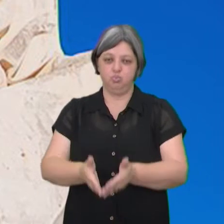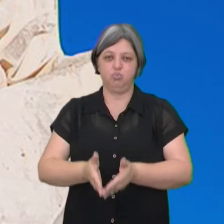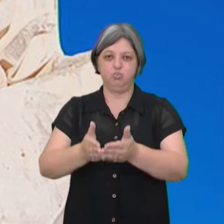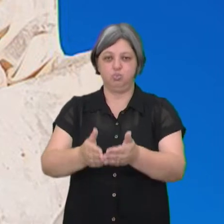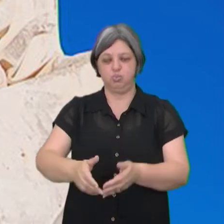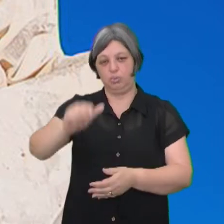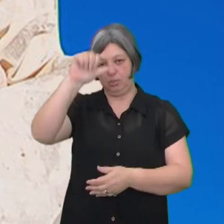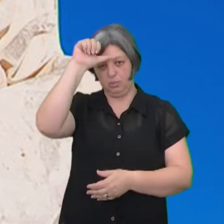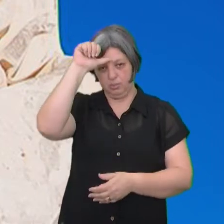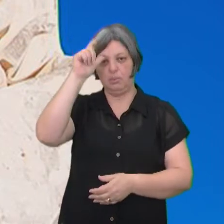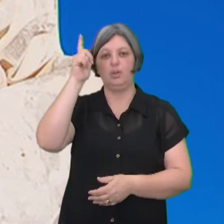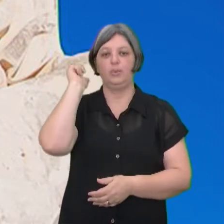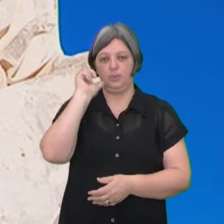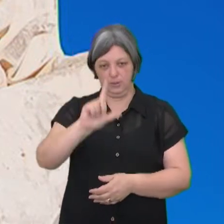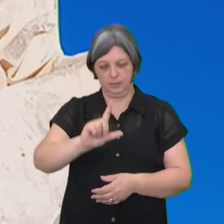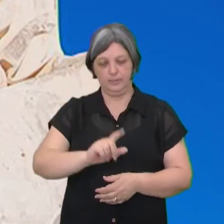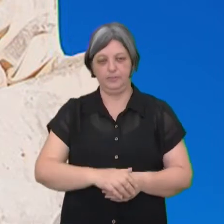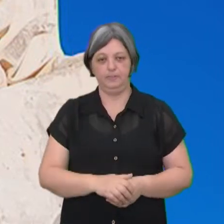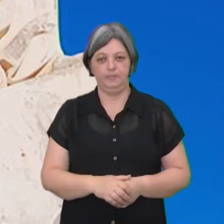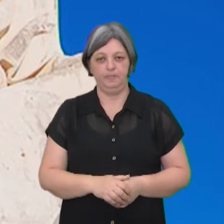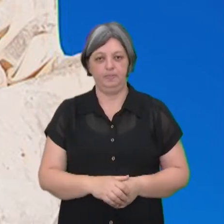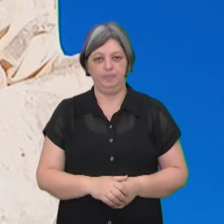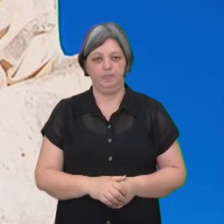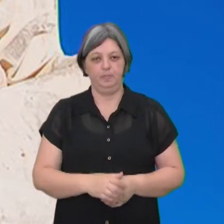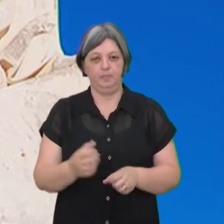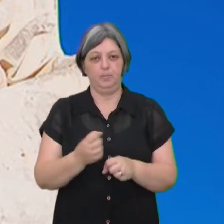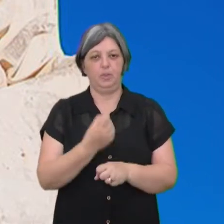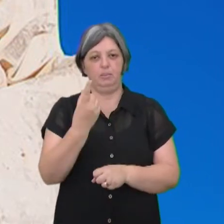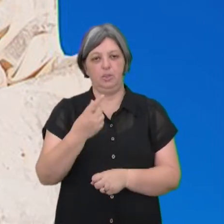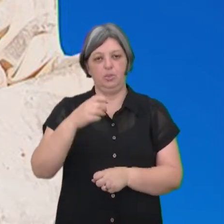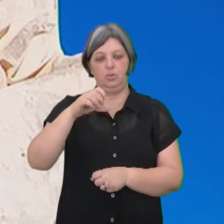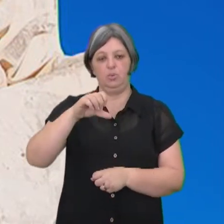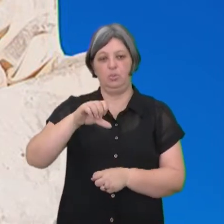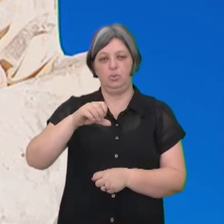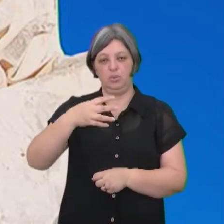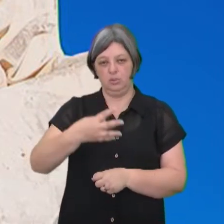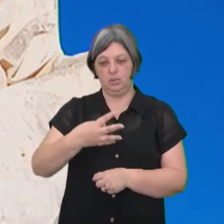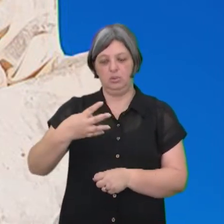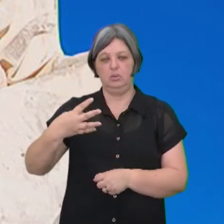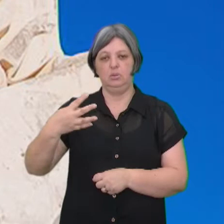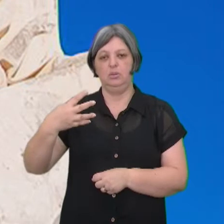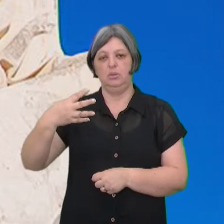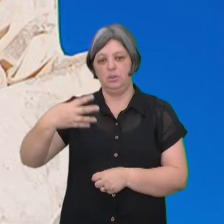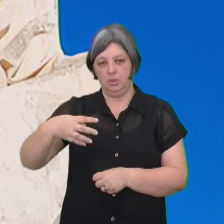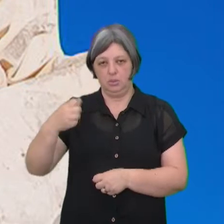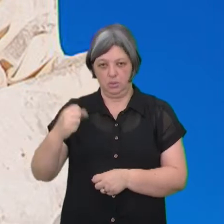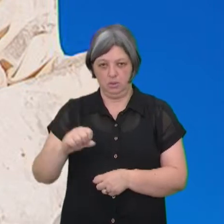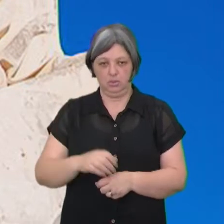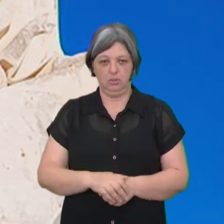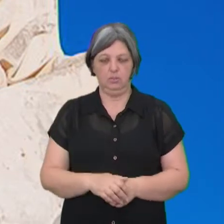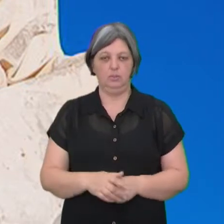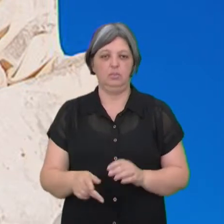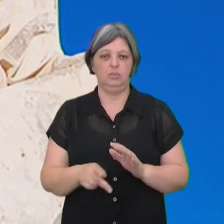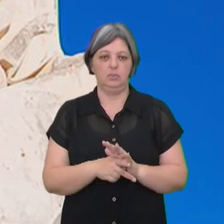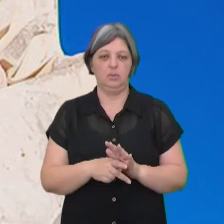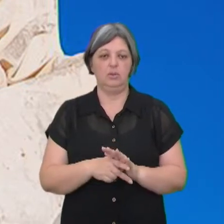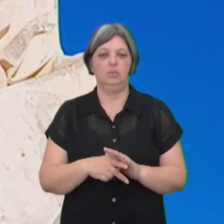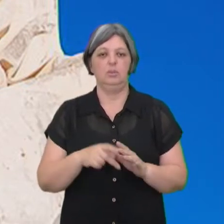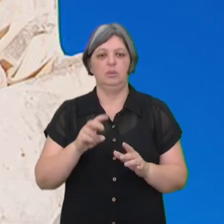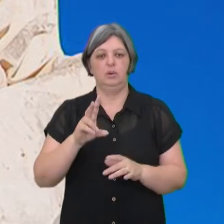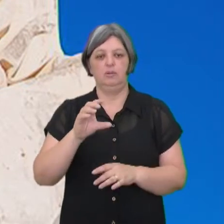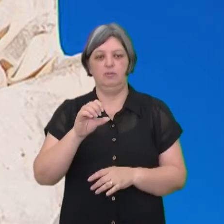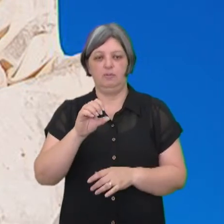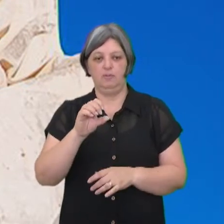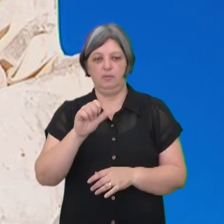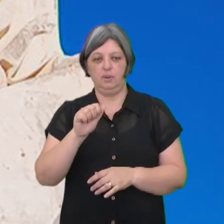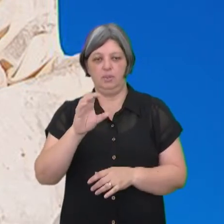realmente eles acabaram conseguindo, né, em 1488 com Vasco da Gama. E nesse monumento, aí, o padrão dos